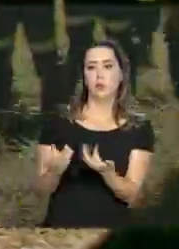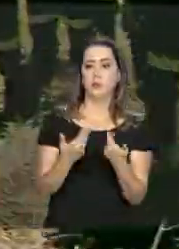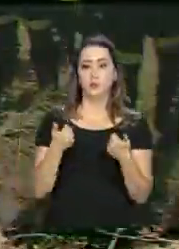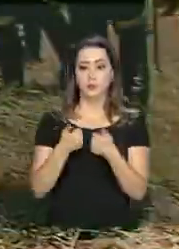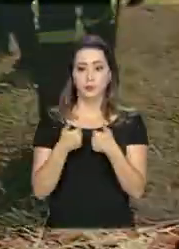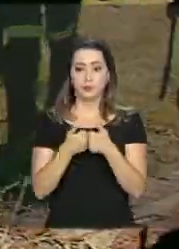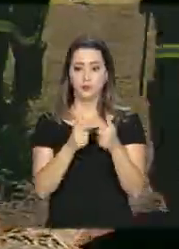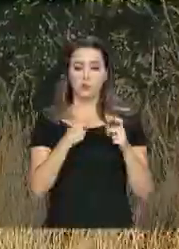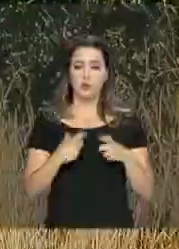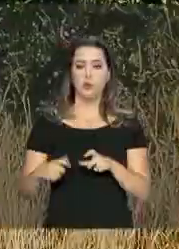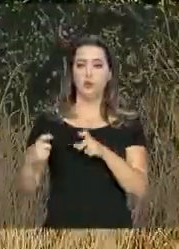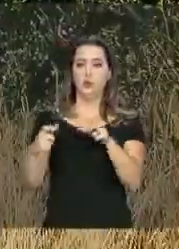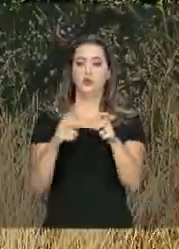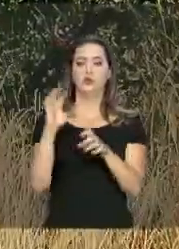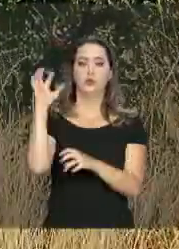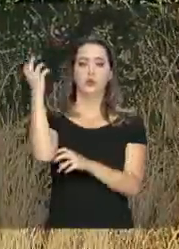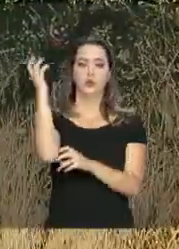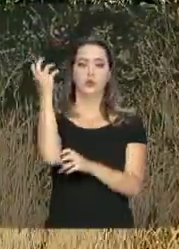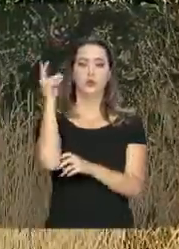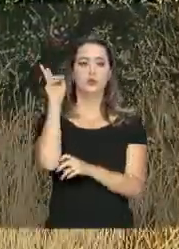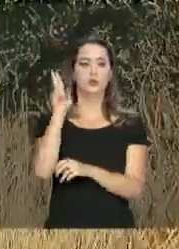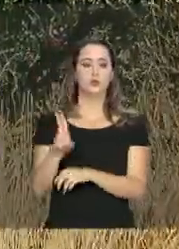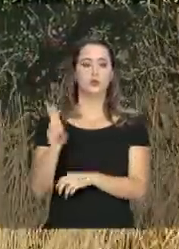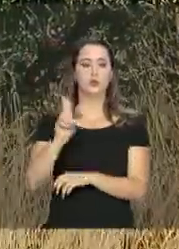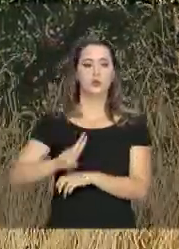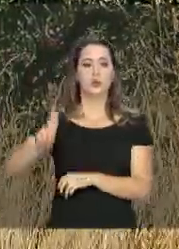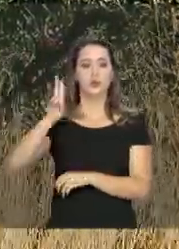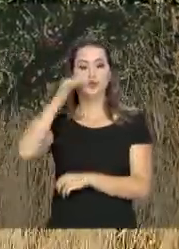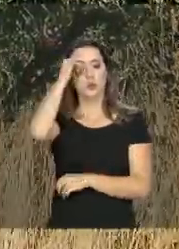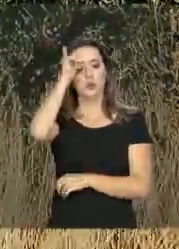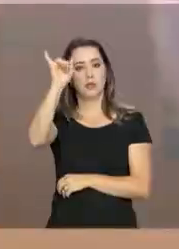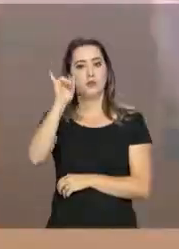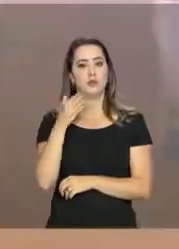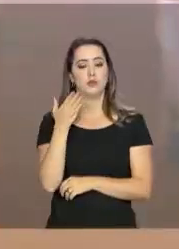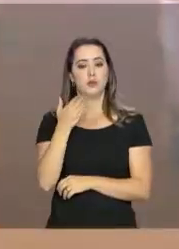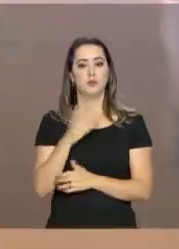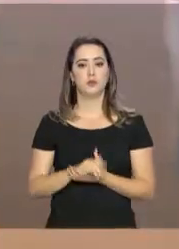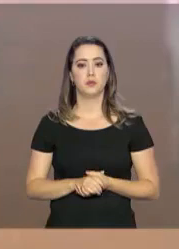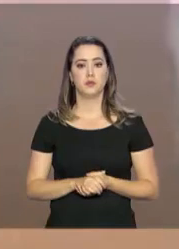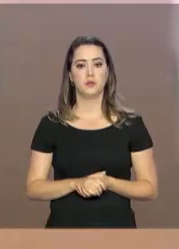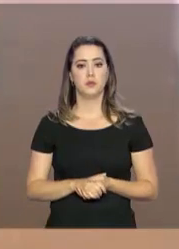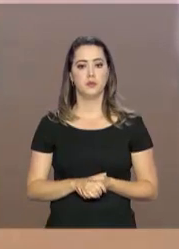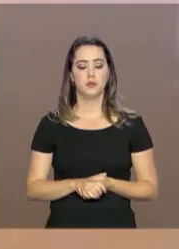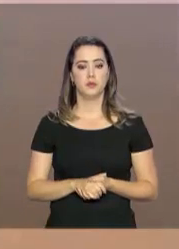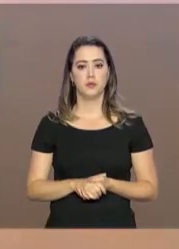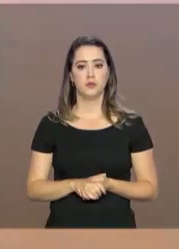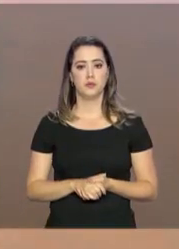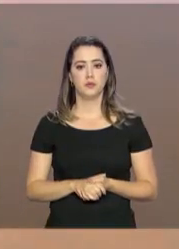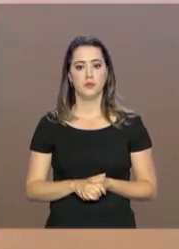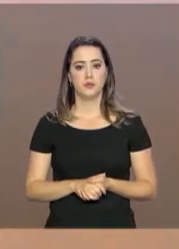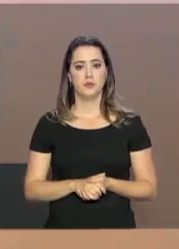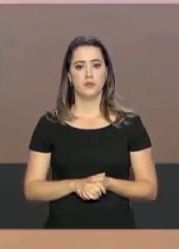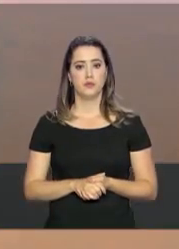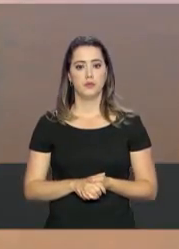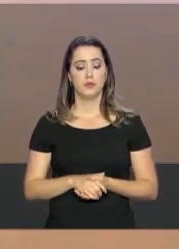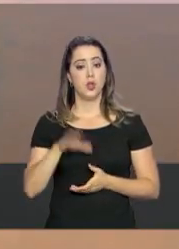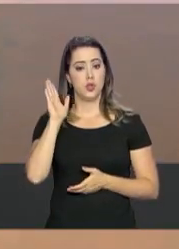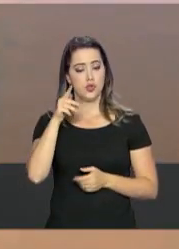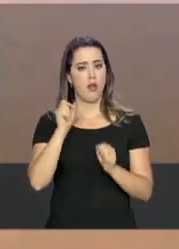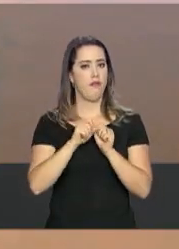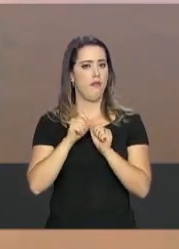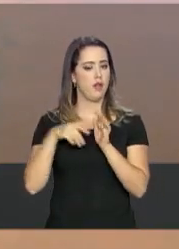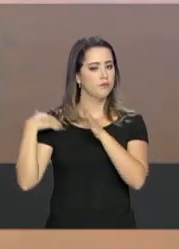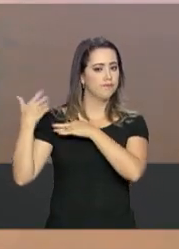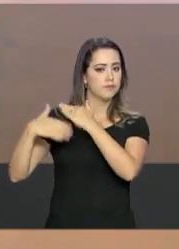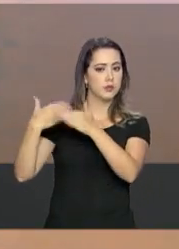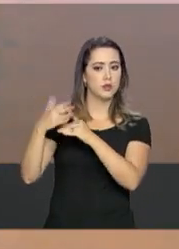de preservação são usadas no trabalho de prevenção ao fogo. Essa é uma prática que já vem sendo adotada há alguns